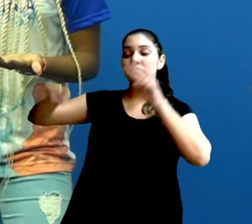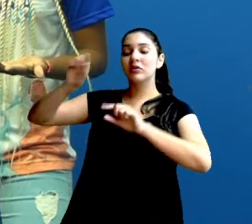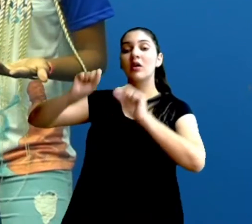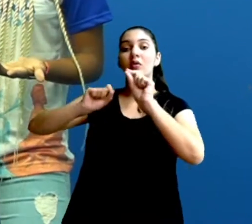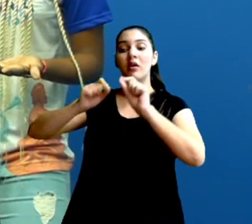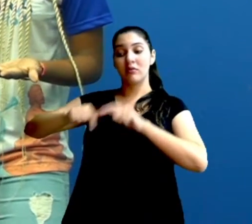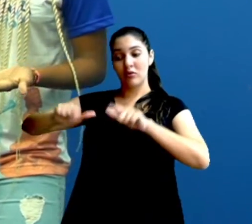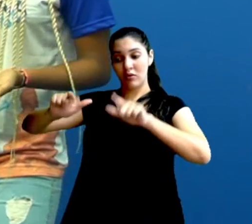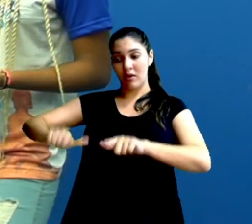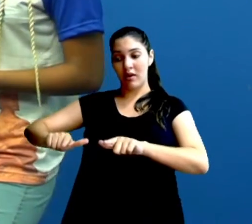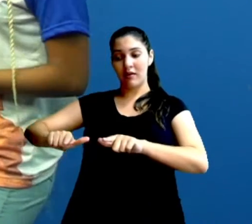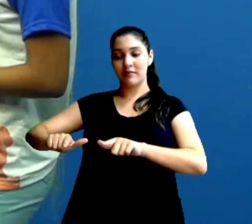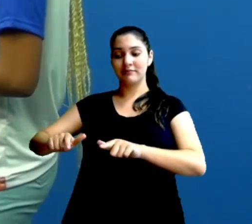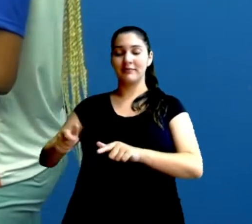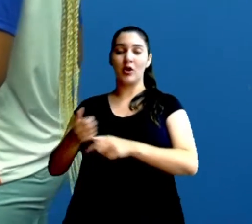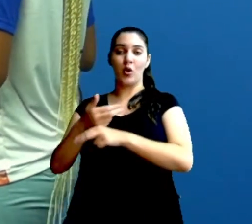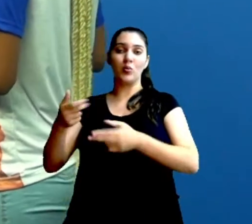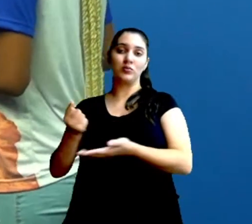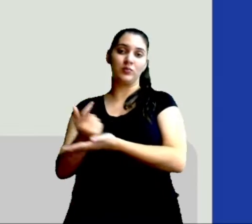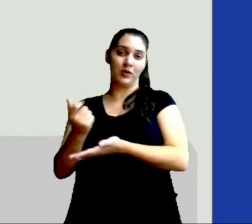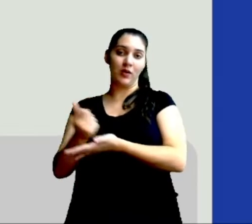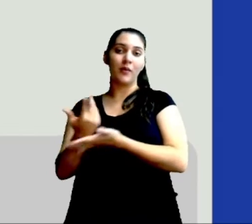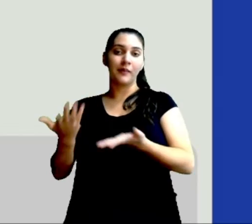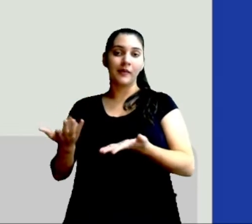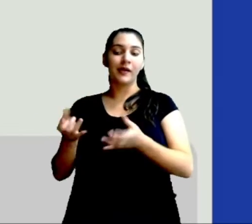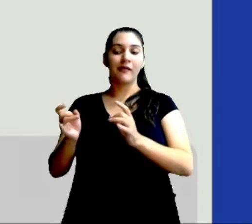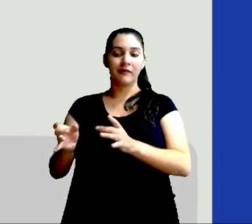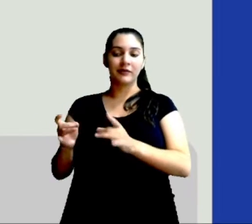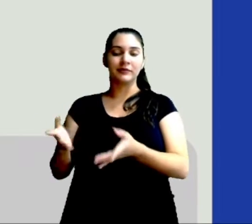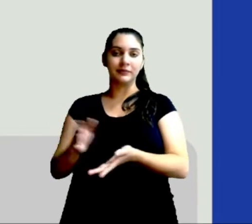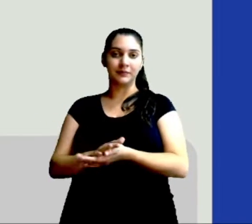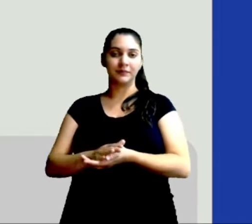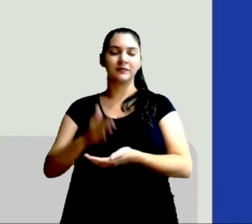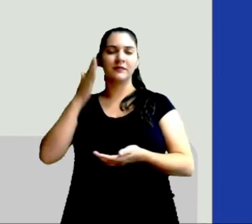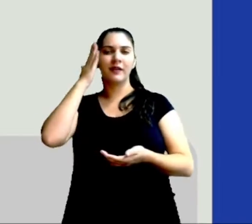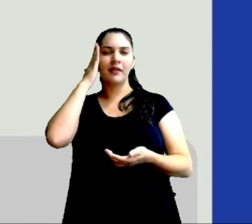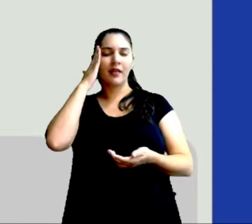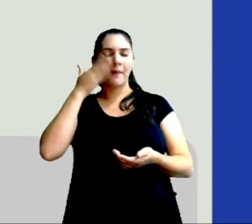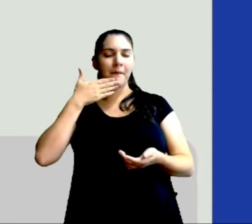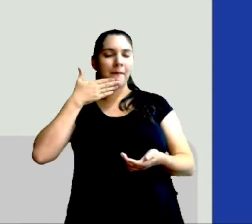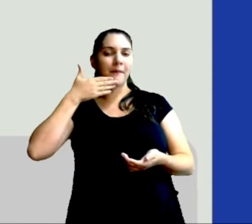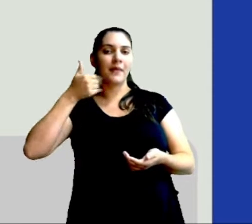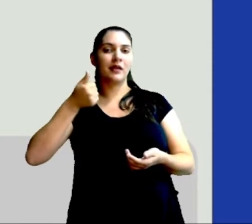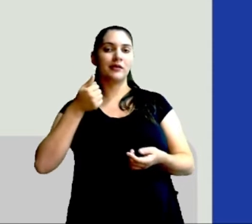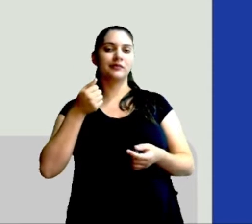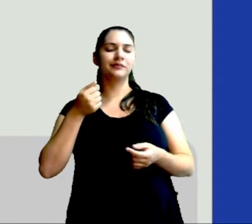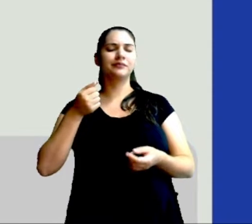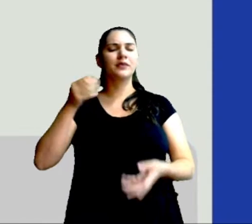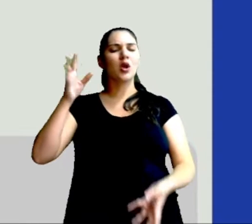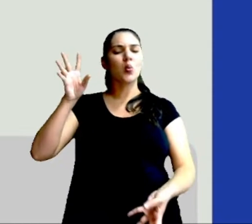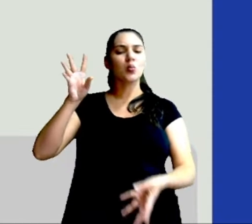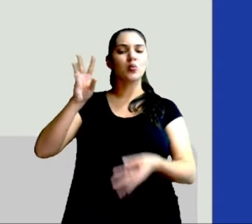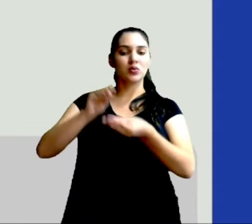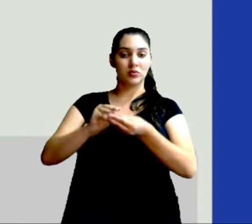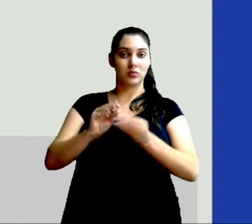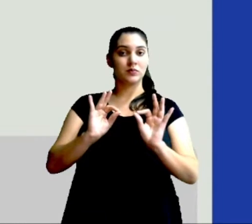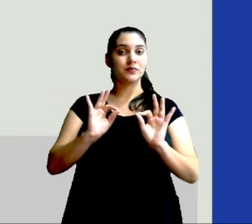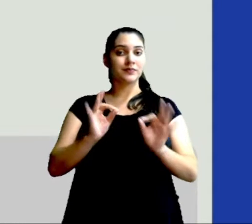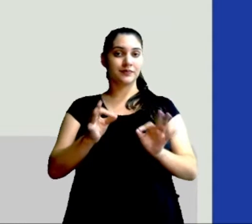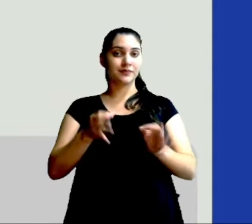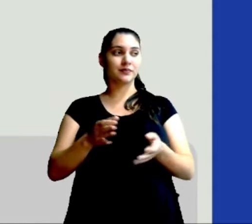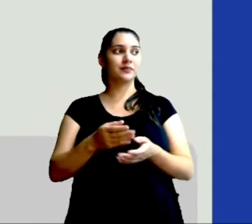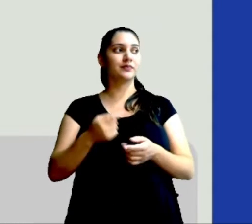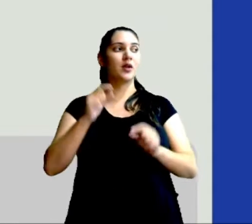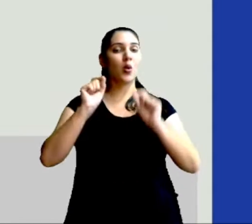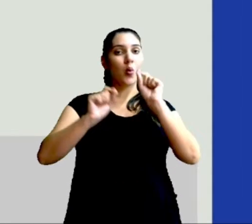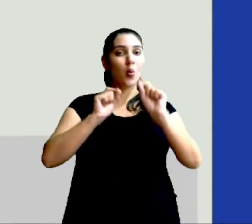uma mercadoria. E daí a gente vai entender um pouquinho melhor, como se fosse um resumão, tá certo?